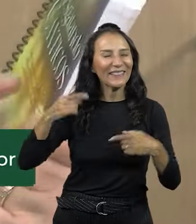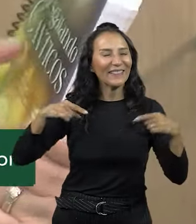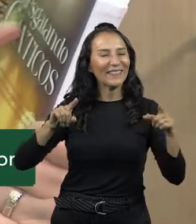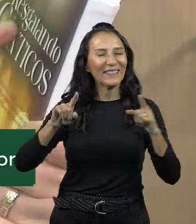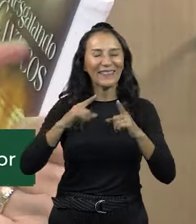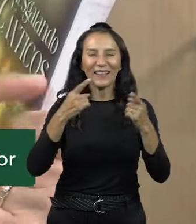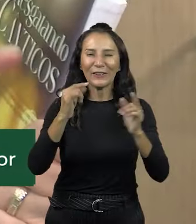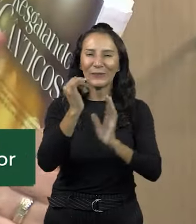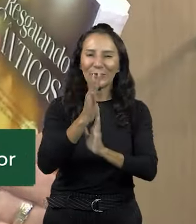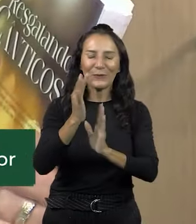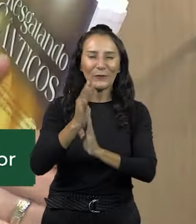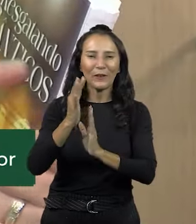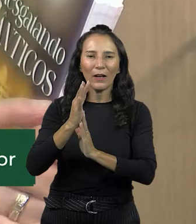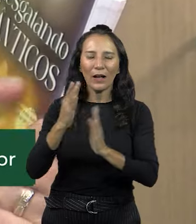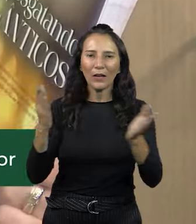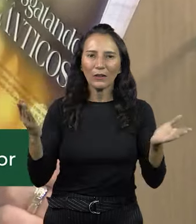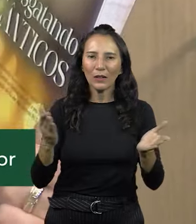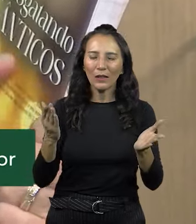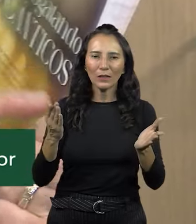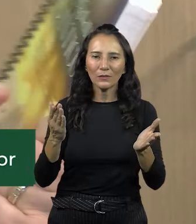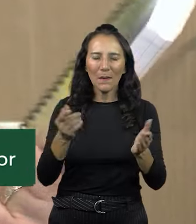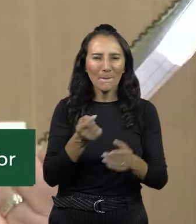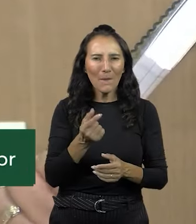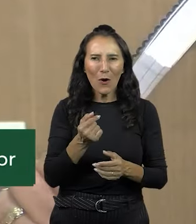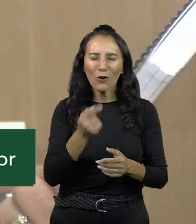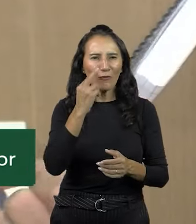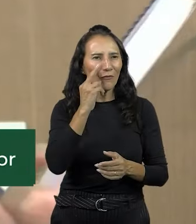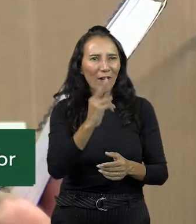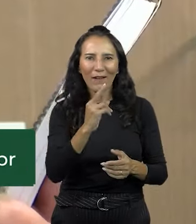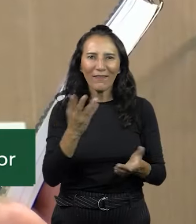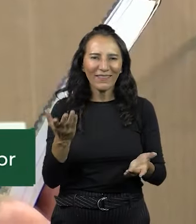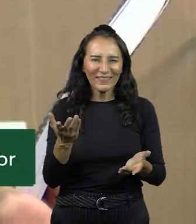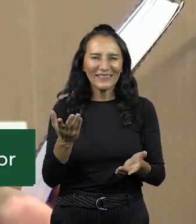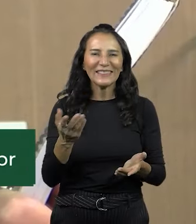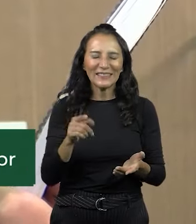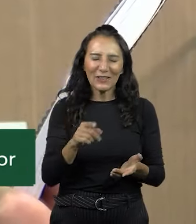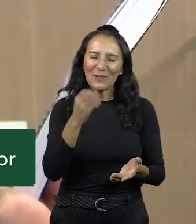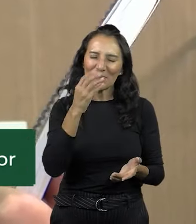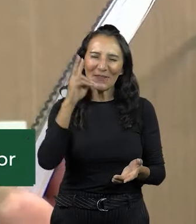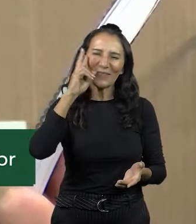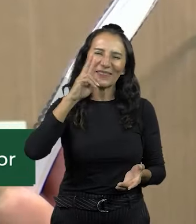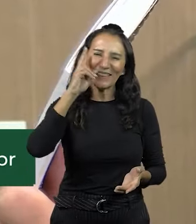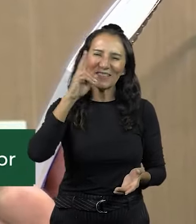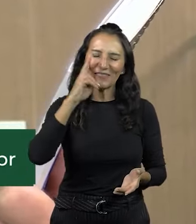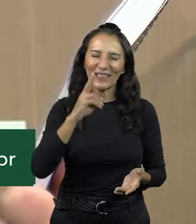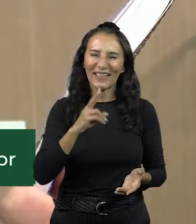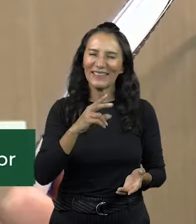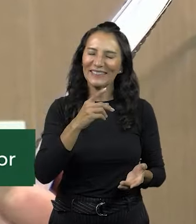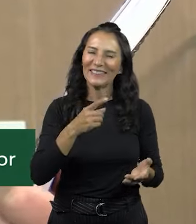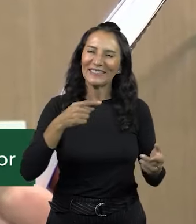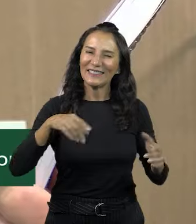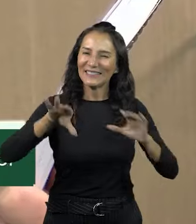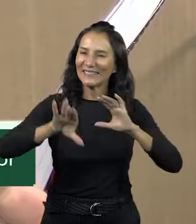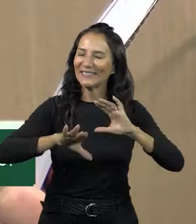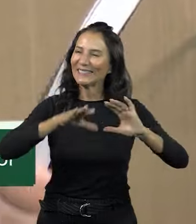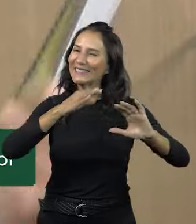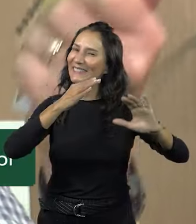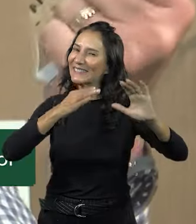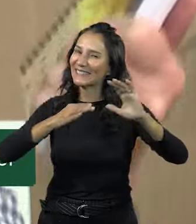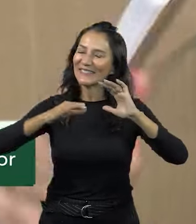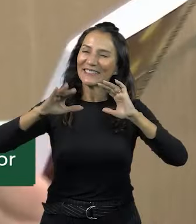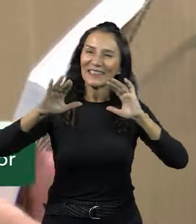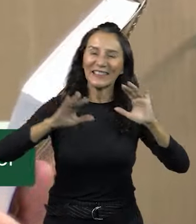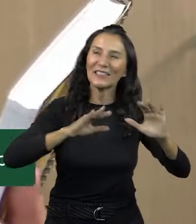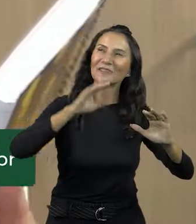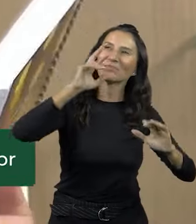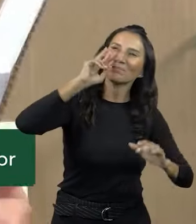operação Resgate resgatando cânticos cantai ao Senhor um Cântico cantai ao